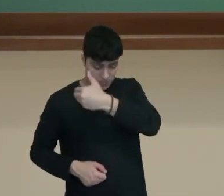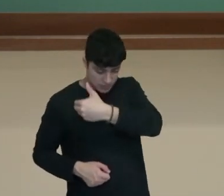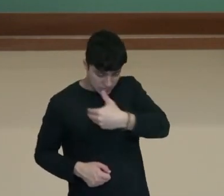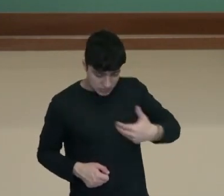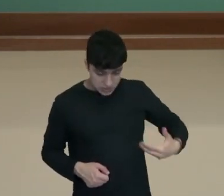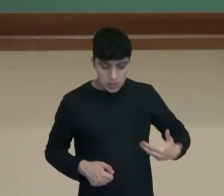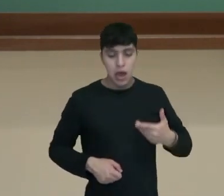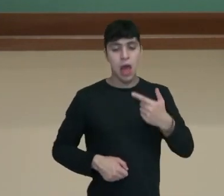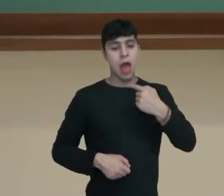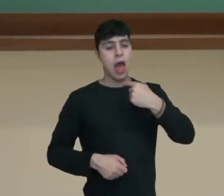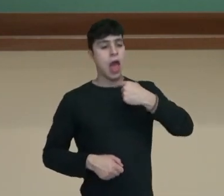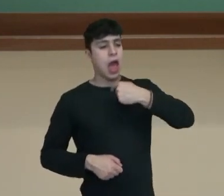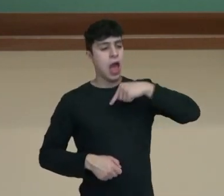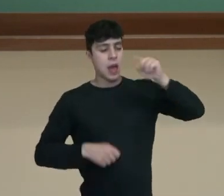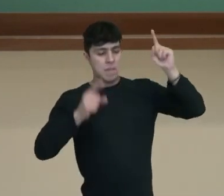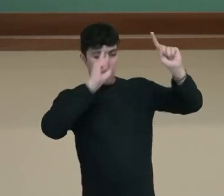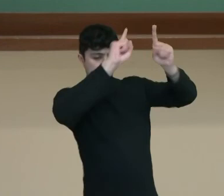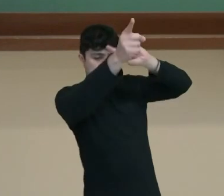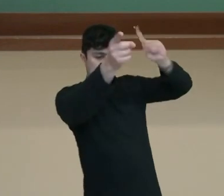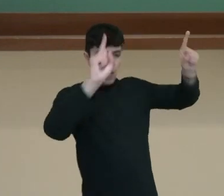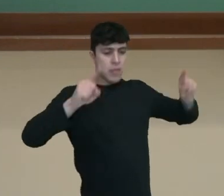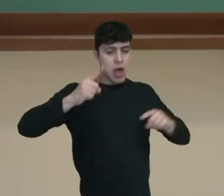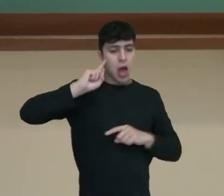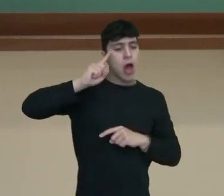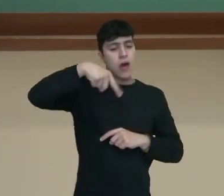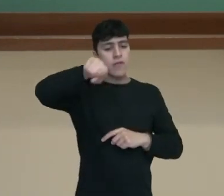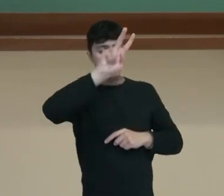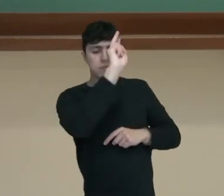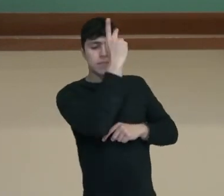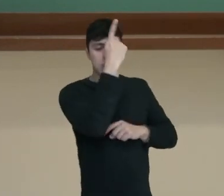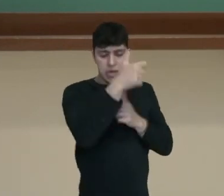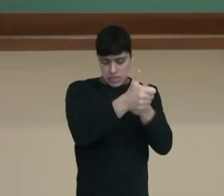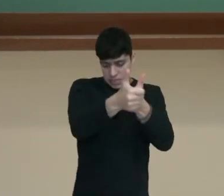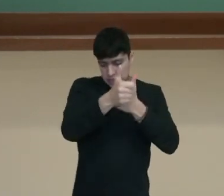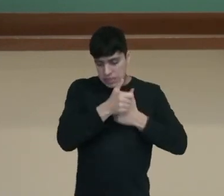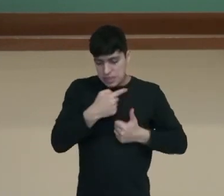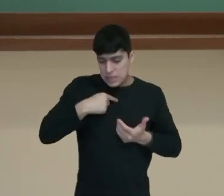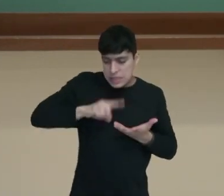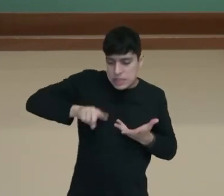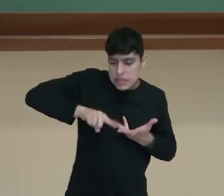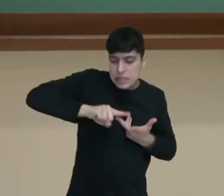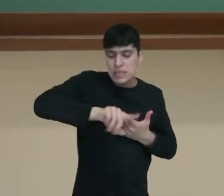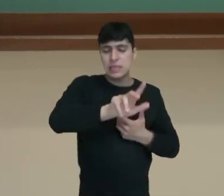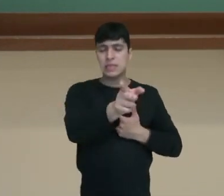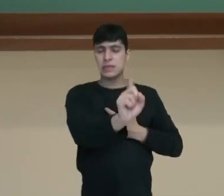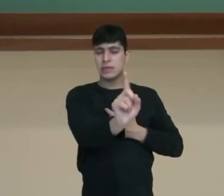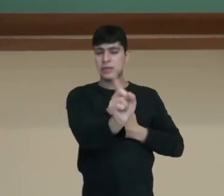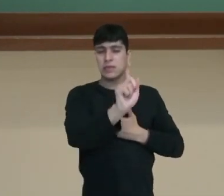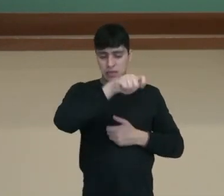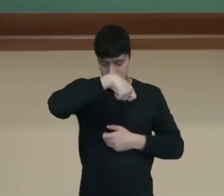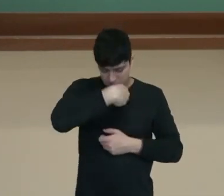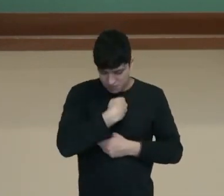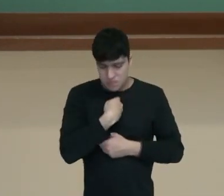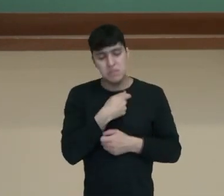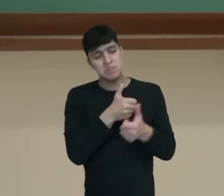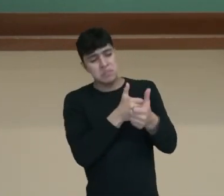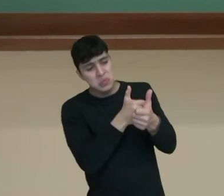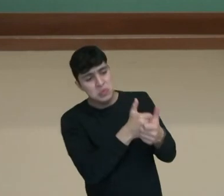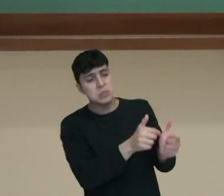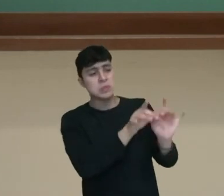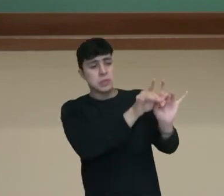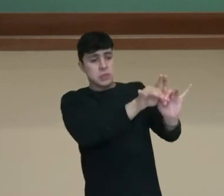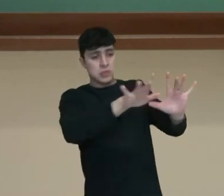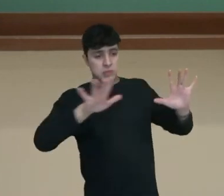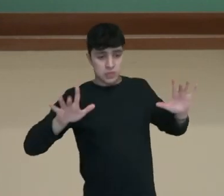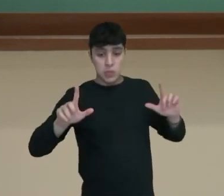né, converter ninguém, né? Não tenho que dizer que as pessoas devem seguir a minha religião. Eu sigo ela e tudo bem, né? É